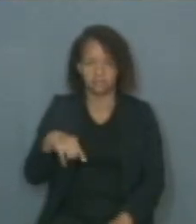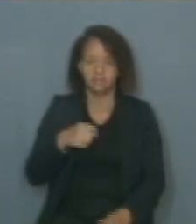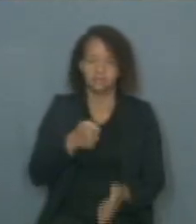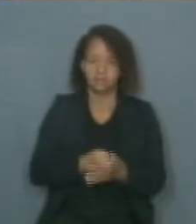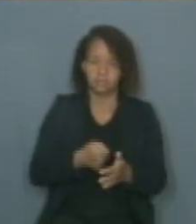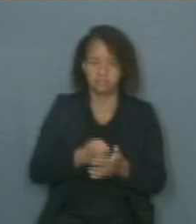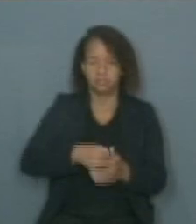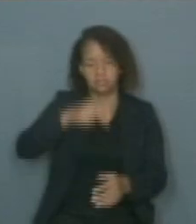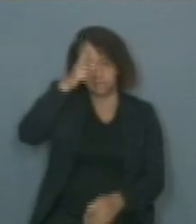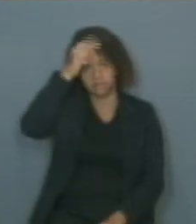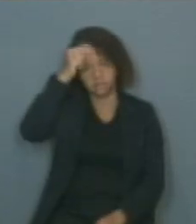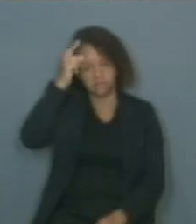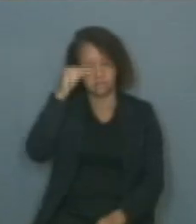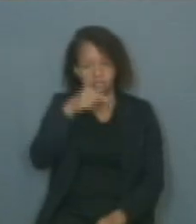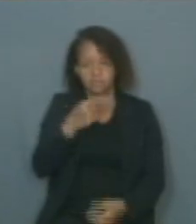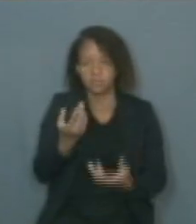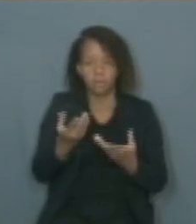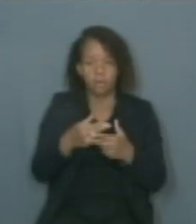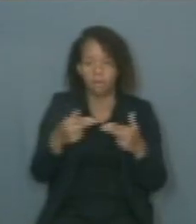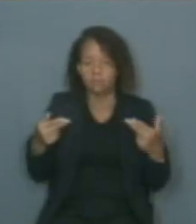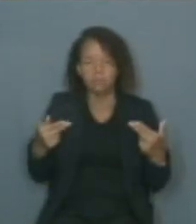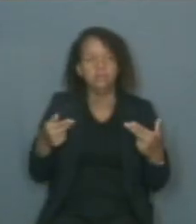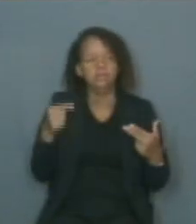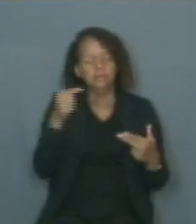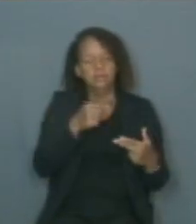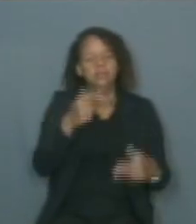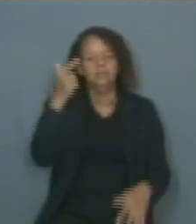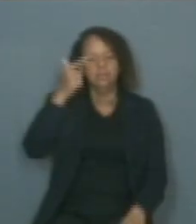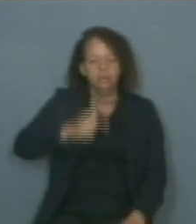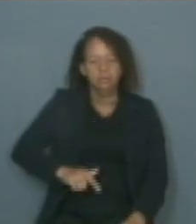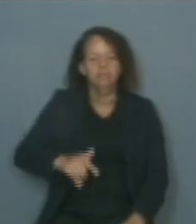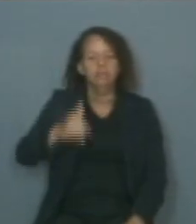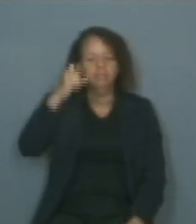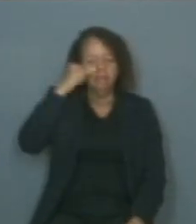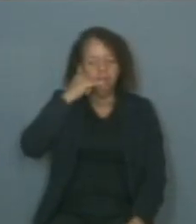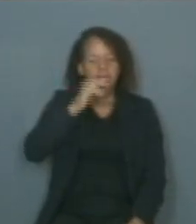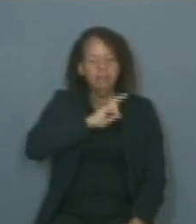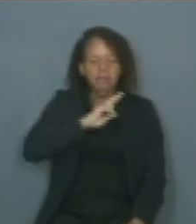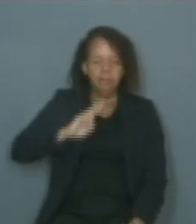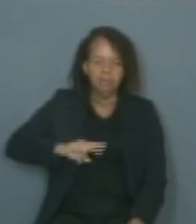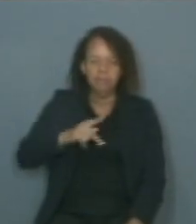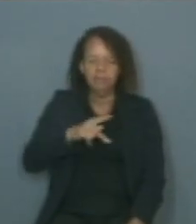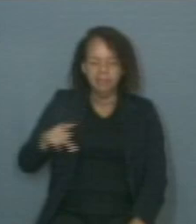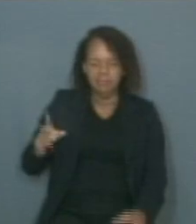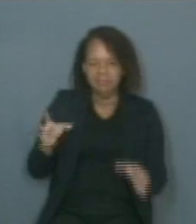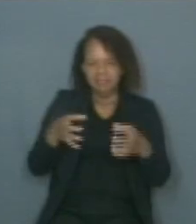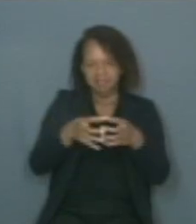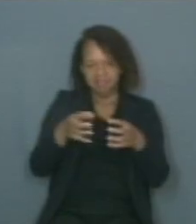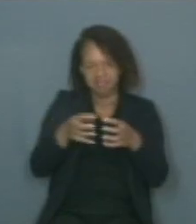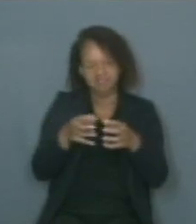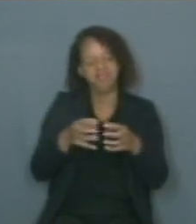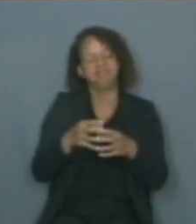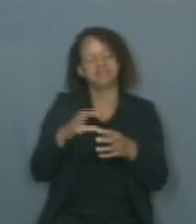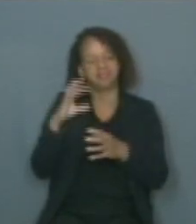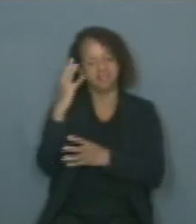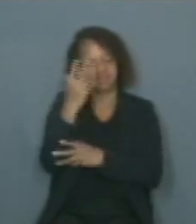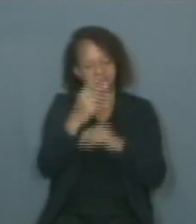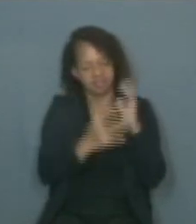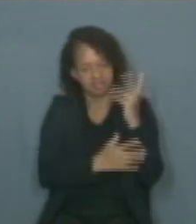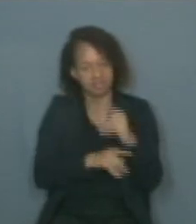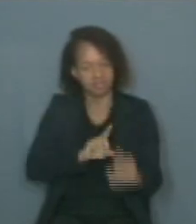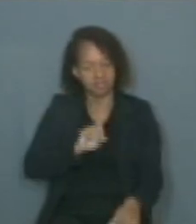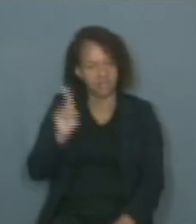cobrar o prefeito que ele destine isso daqui. Mais uma vez eu liguei para o vereador, que é presidente da comissão de meio ambiente, quando eu estava